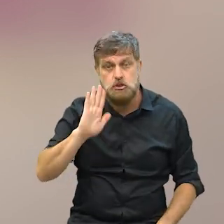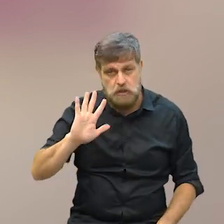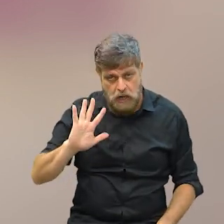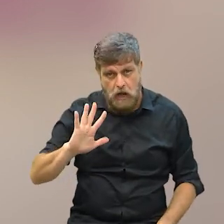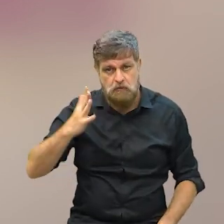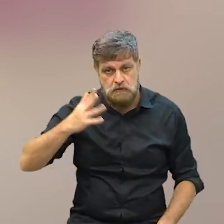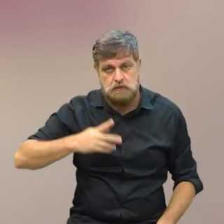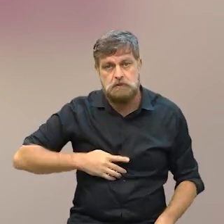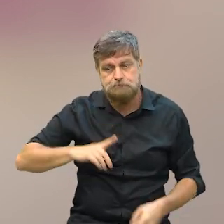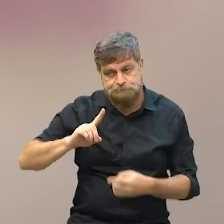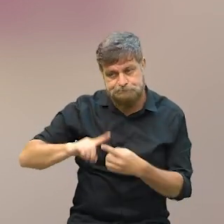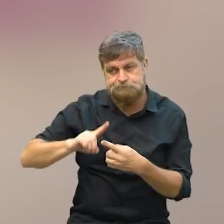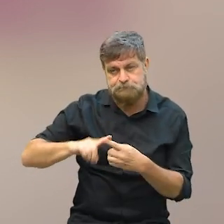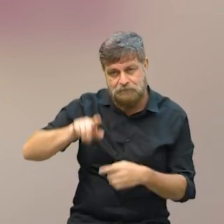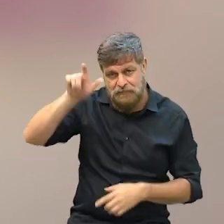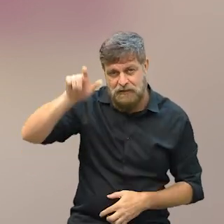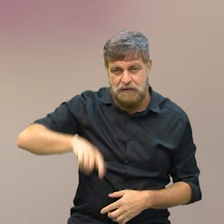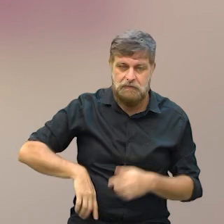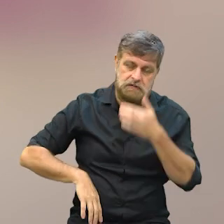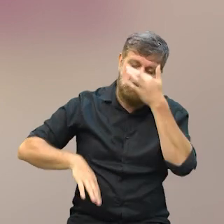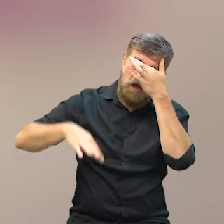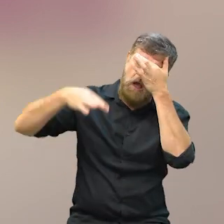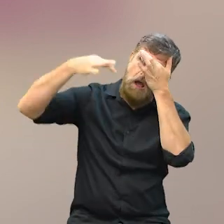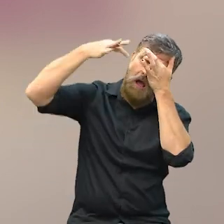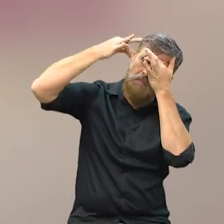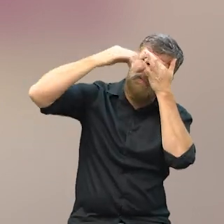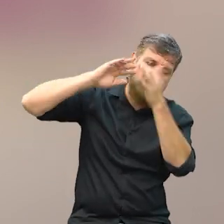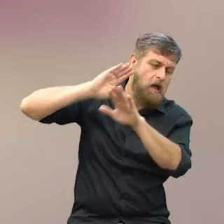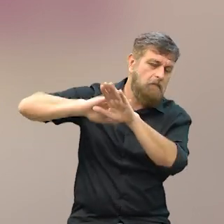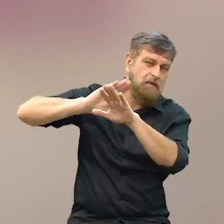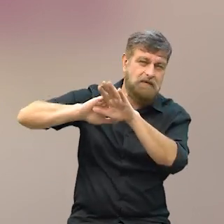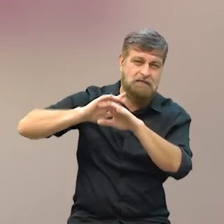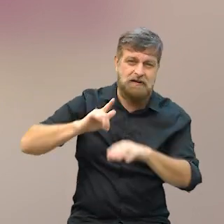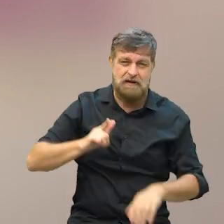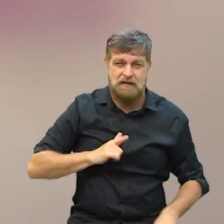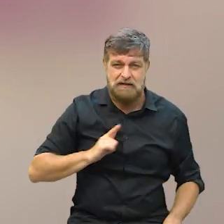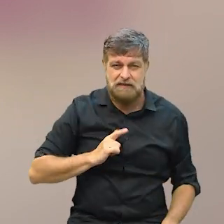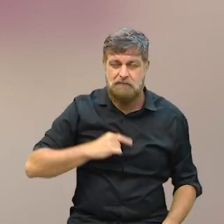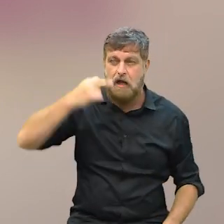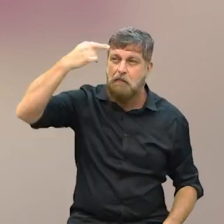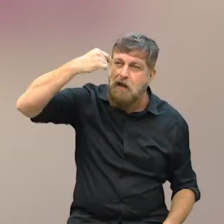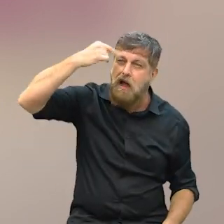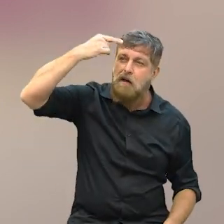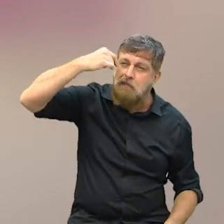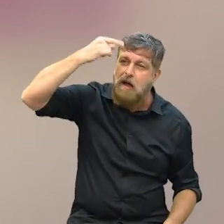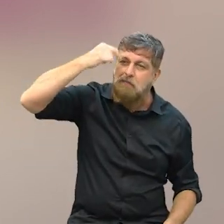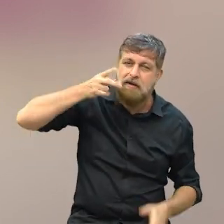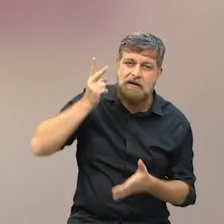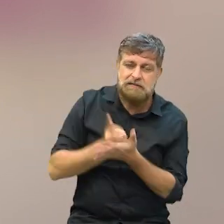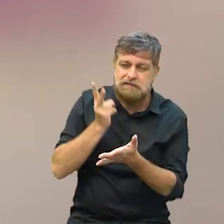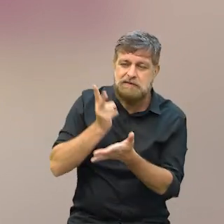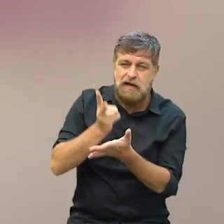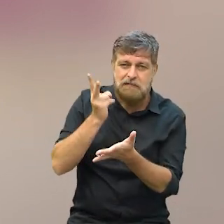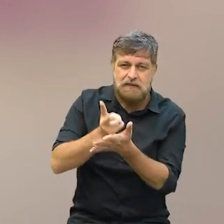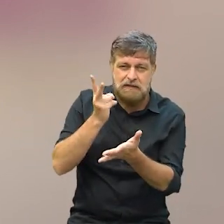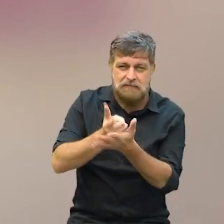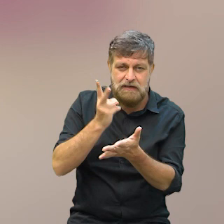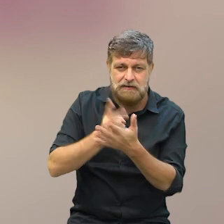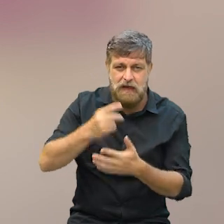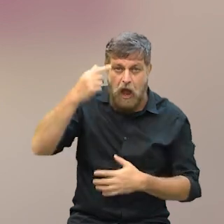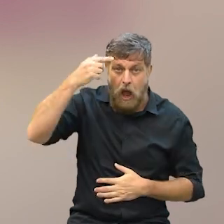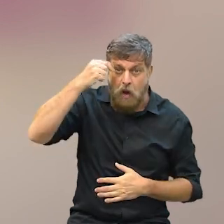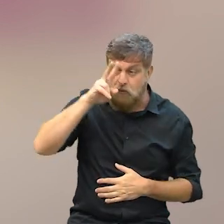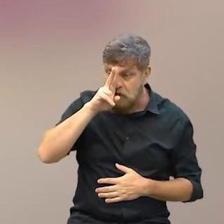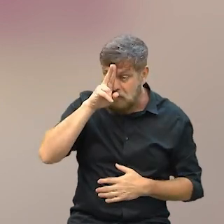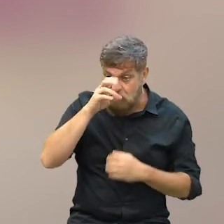que usaram o colírio por conta própria e continuaram usando, por exemplo, o corticoide. O corticoide é um